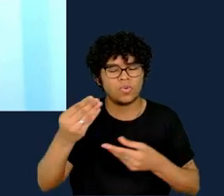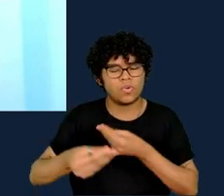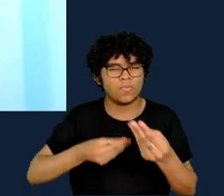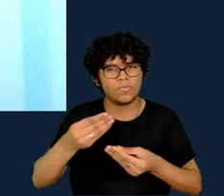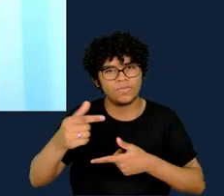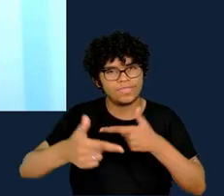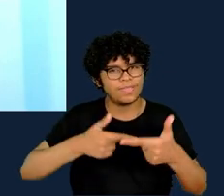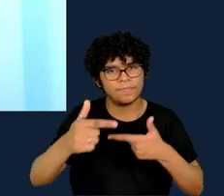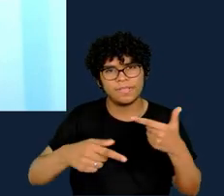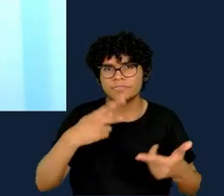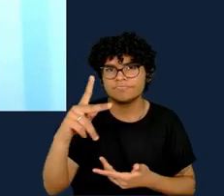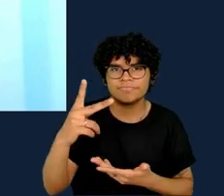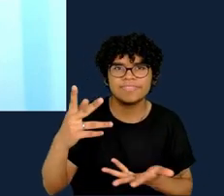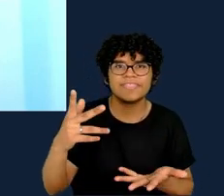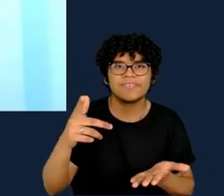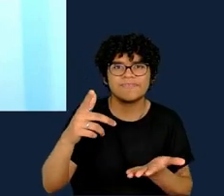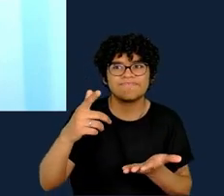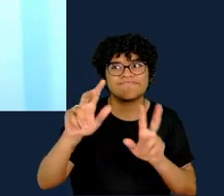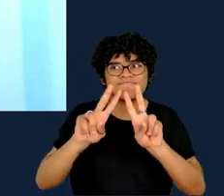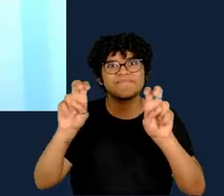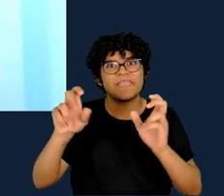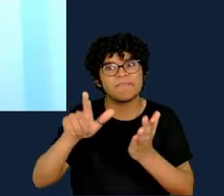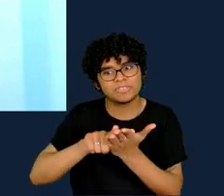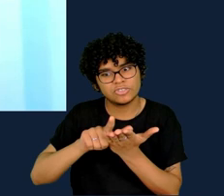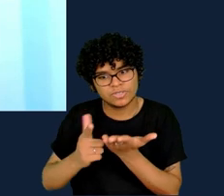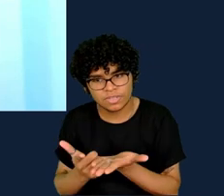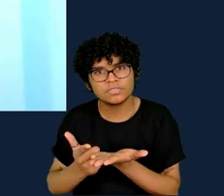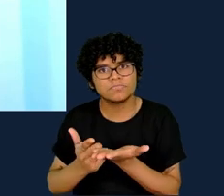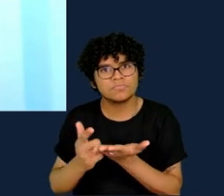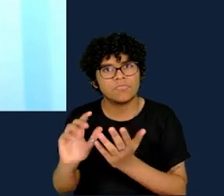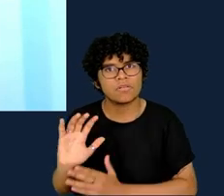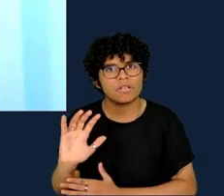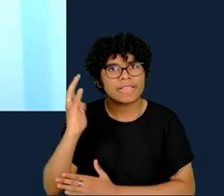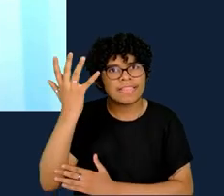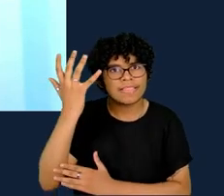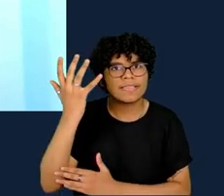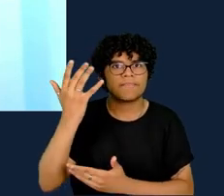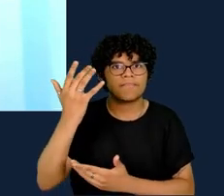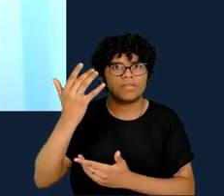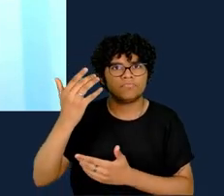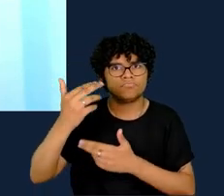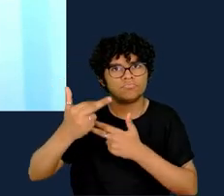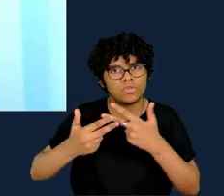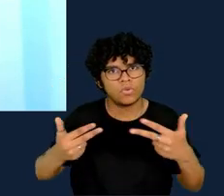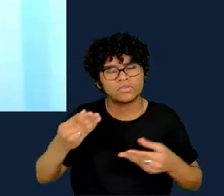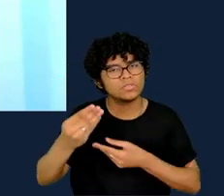de questões climáticas e como os dados entram nessa equação.